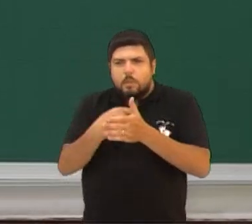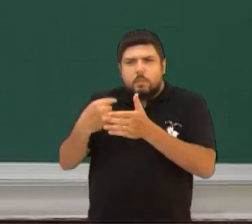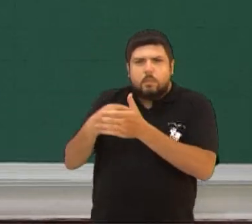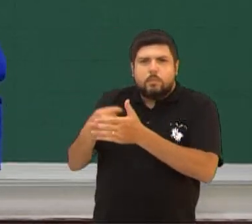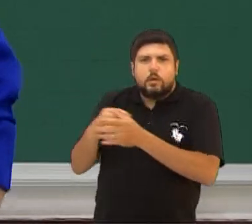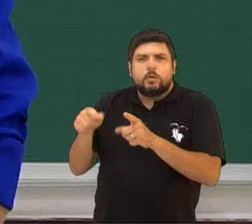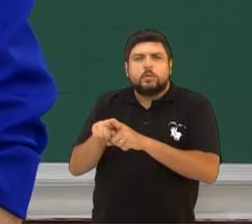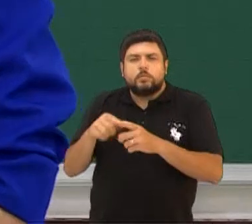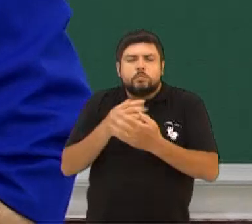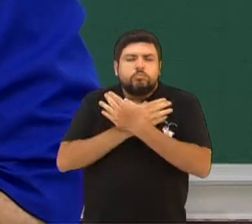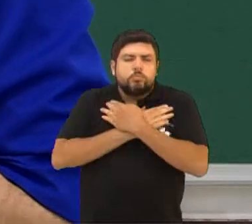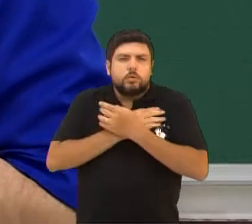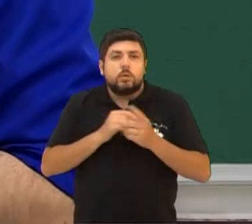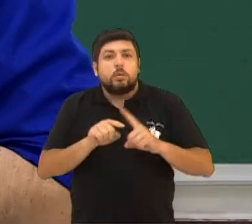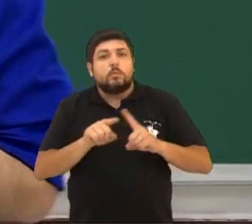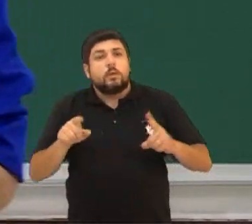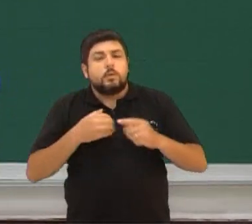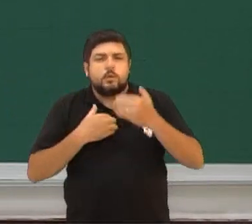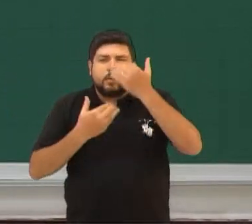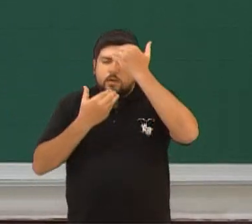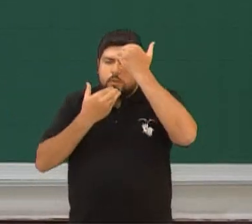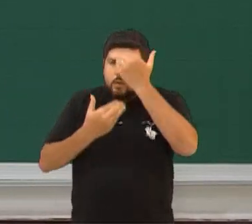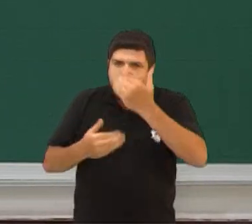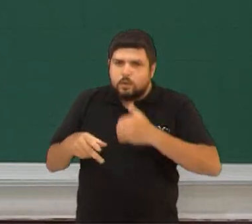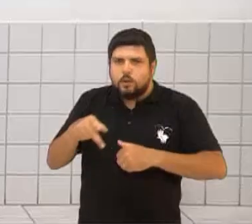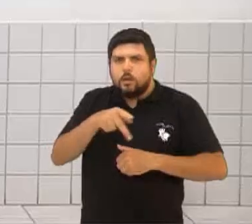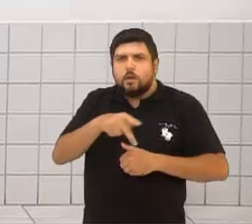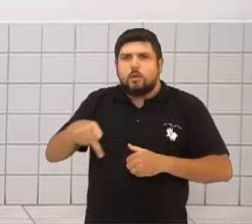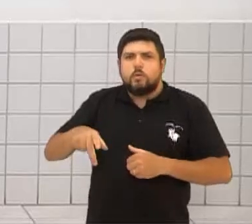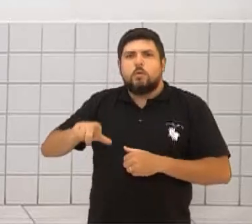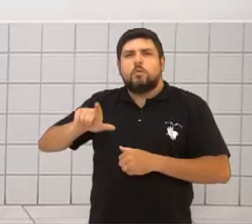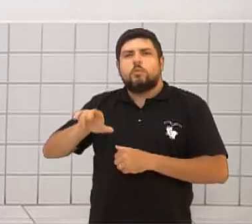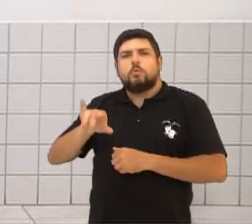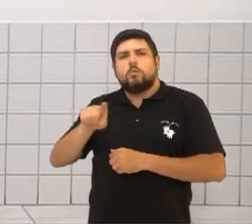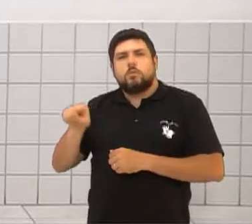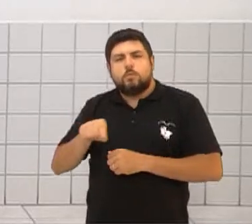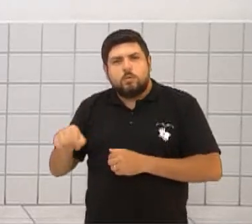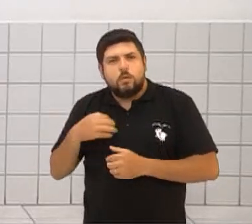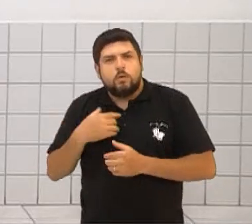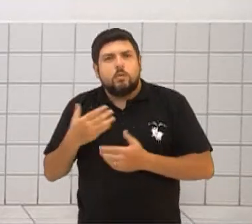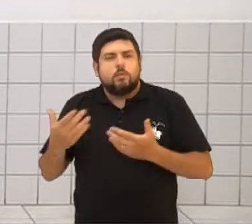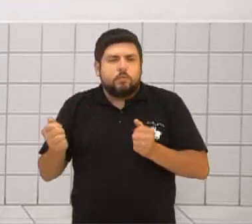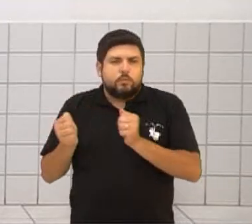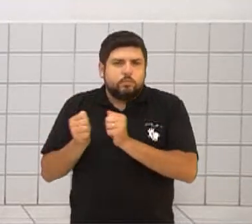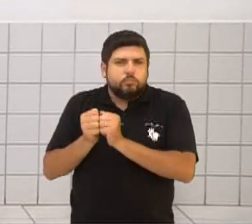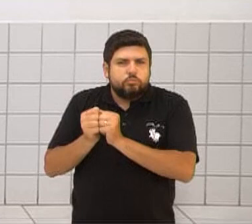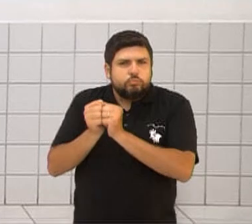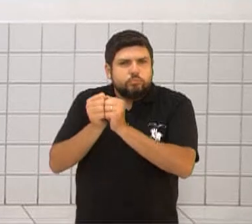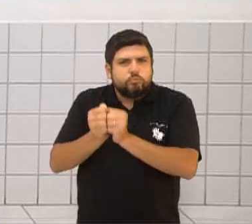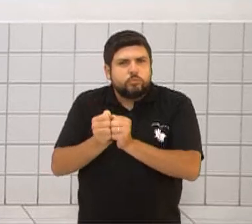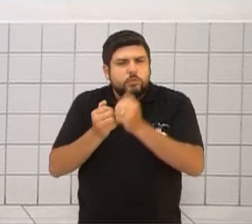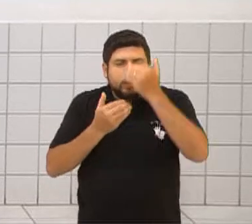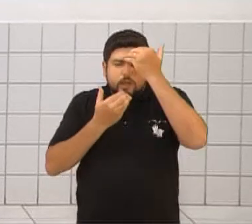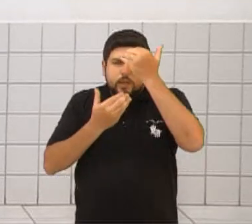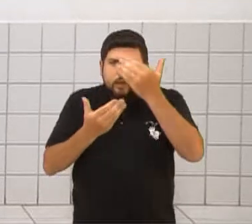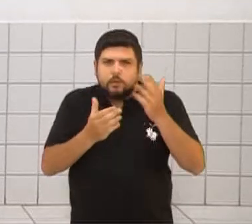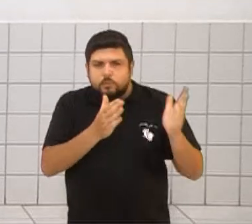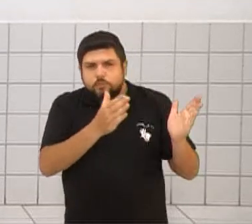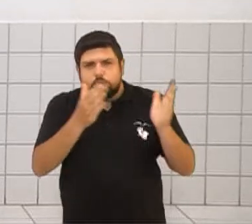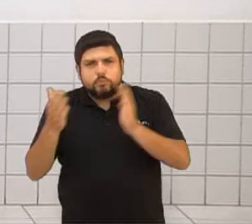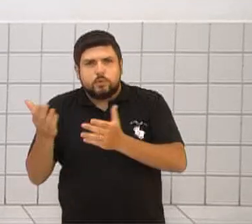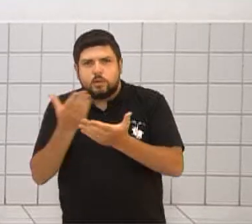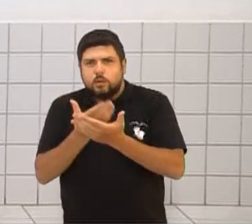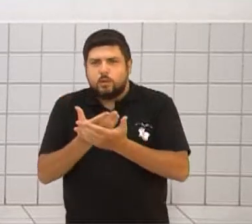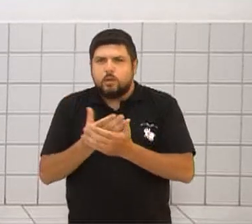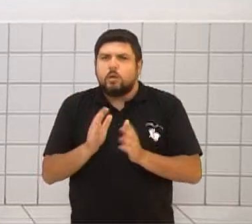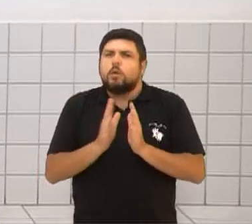aqui, mas nós queremos agradecer, né, professor Luiz, você que acompanhou a gente aí, acompanhou nossa aula, tá? Não fique com dúvidas